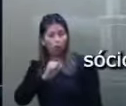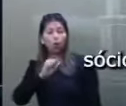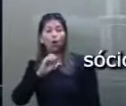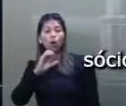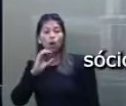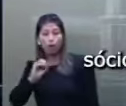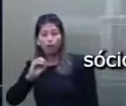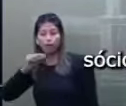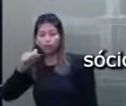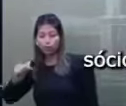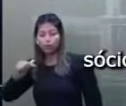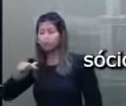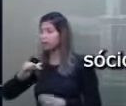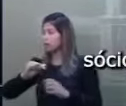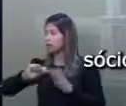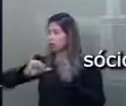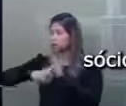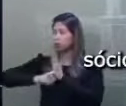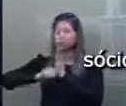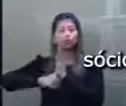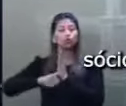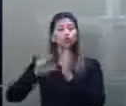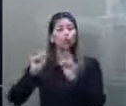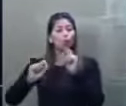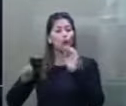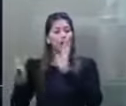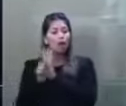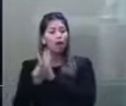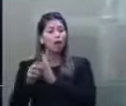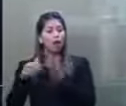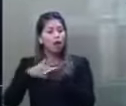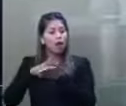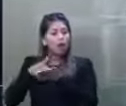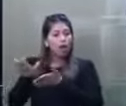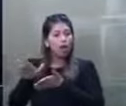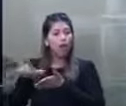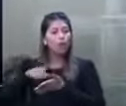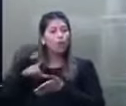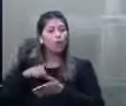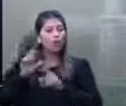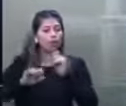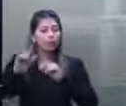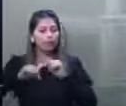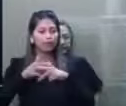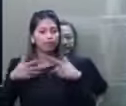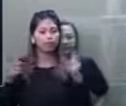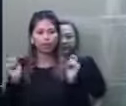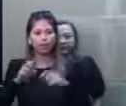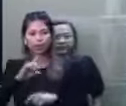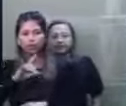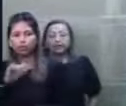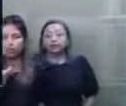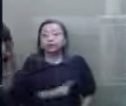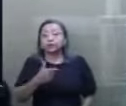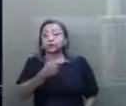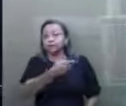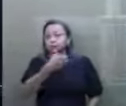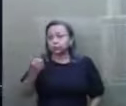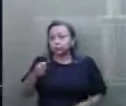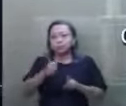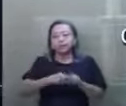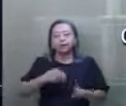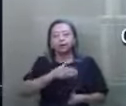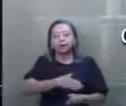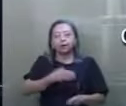87 sócios, emitindo o decreto de desapropriação no dia 28 de agosto